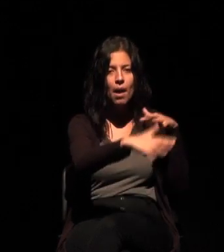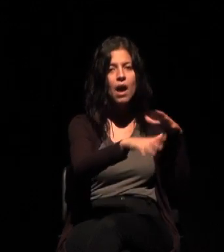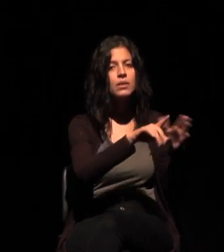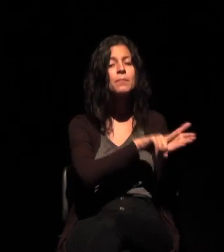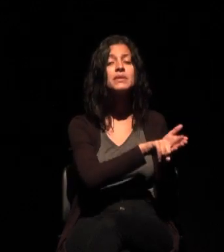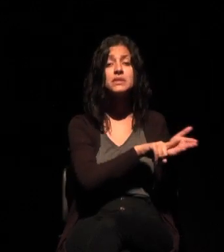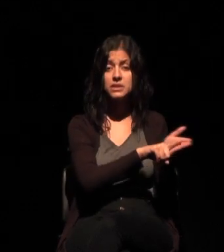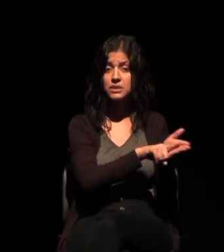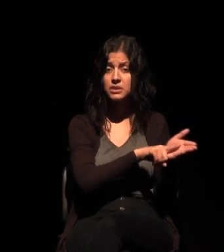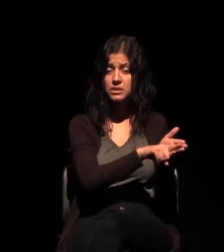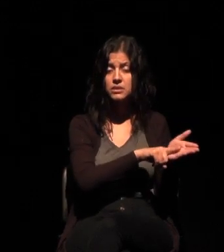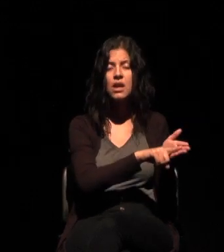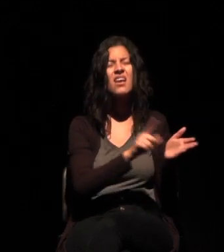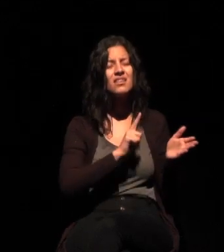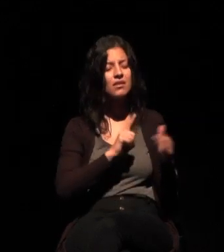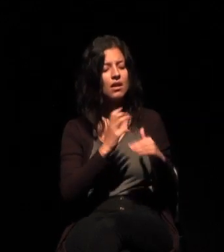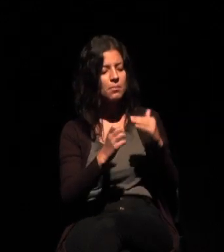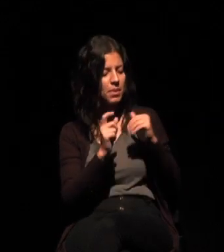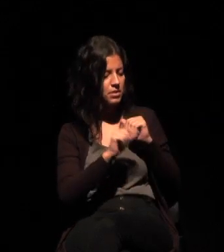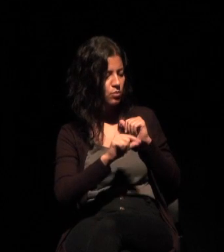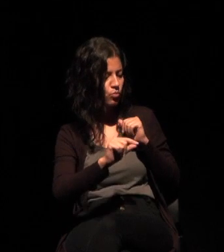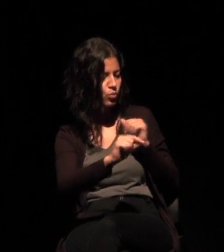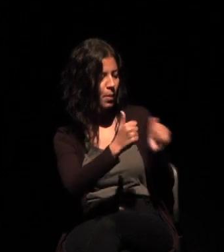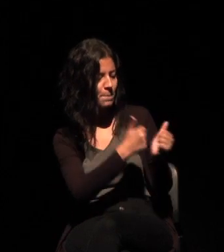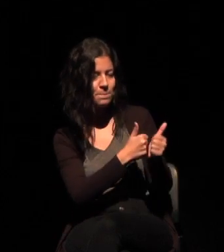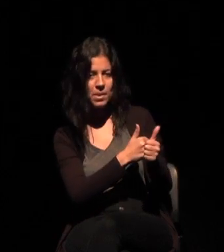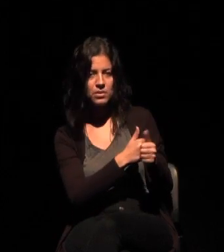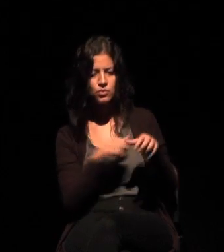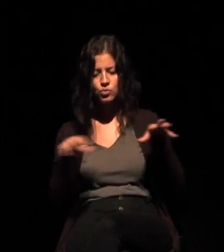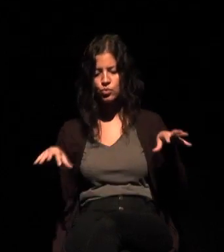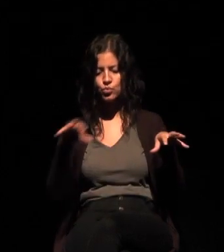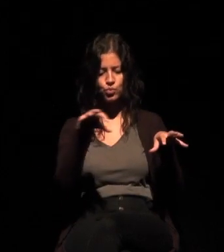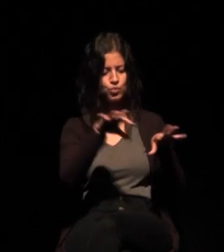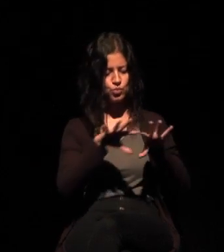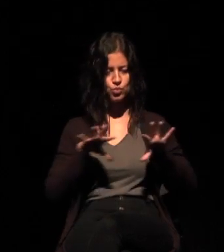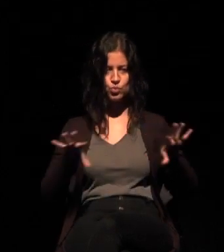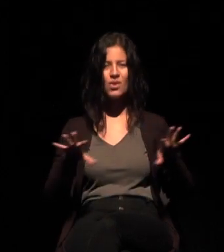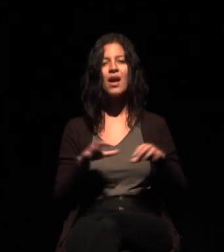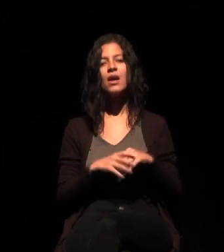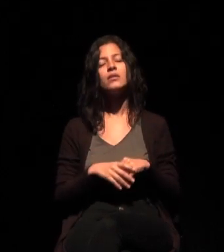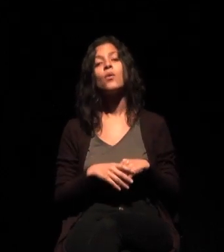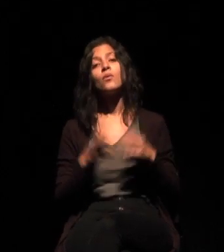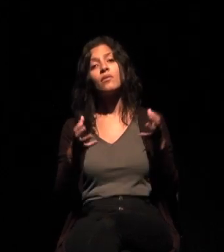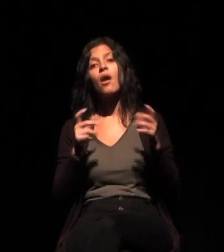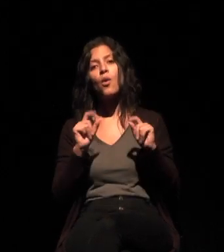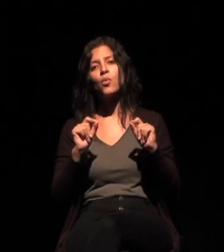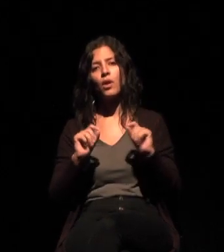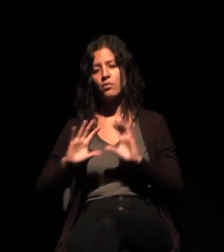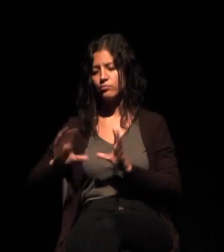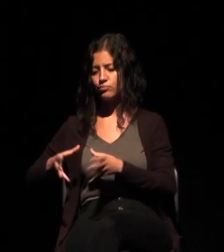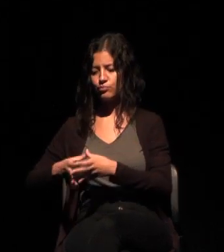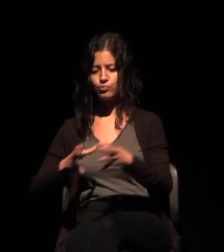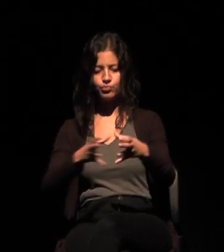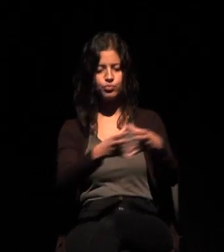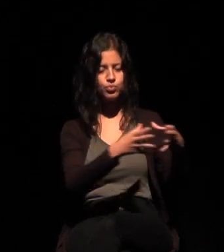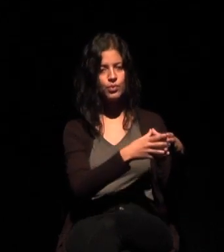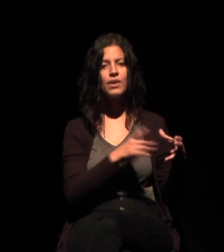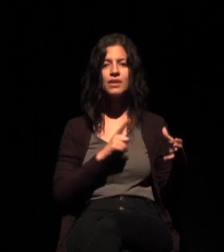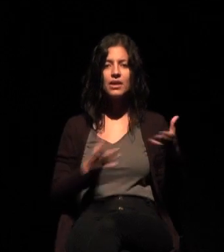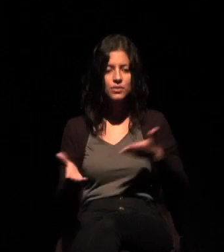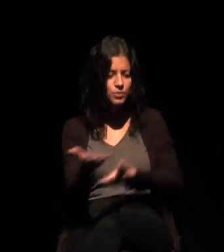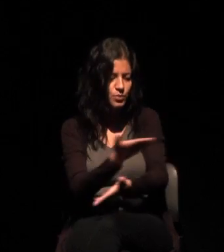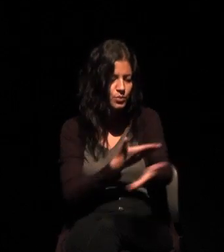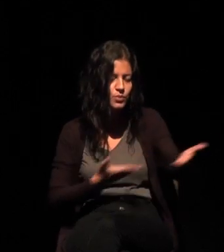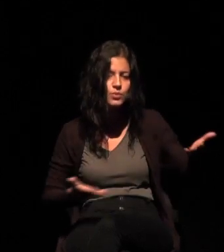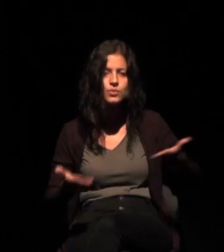nestas nestas áreas ou seja é isso aí é ver aqui economias de aglomeração e haver aqui uma relação de costa para a partilha